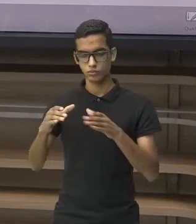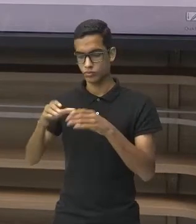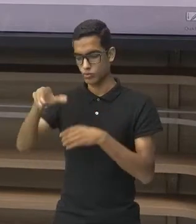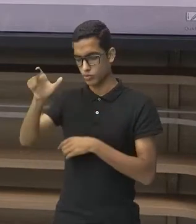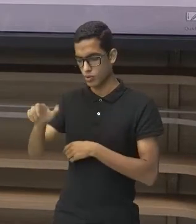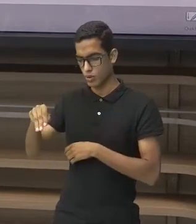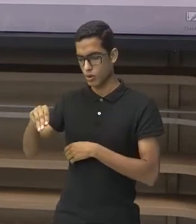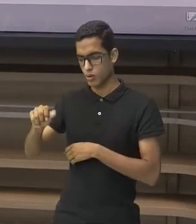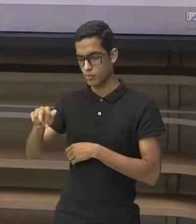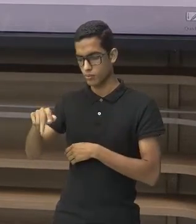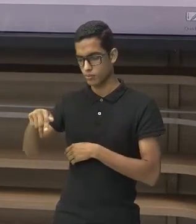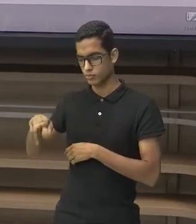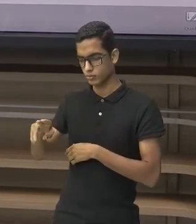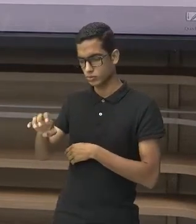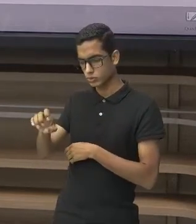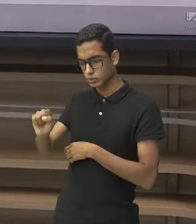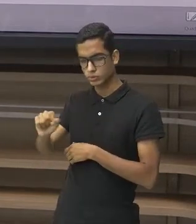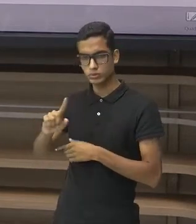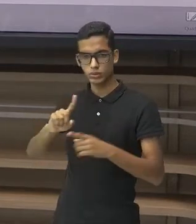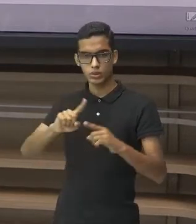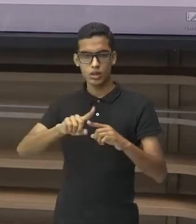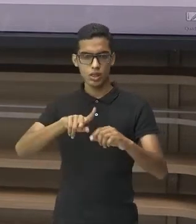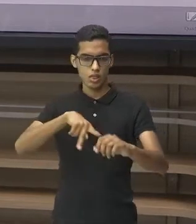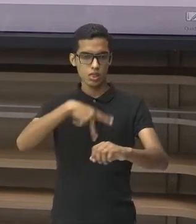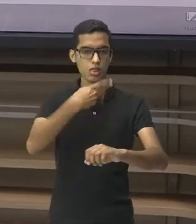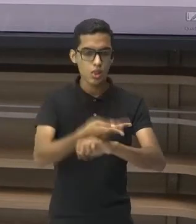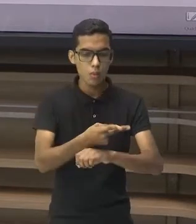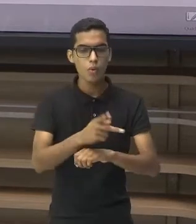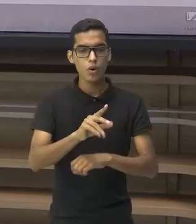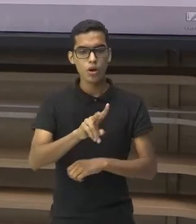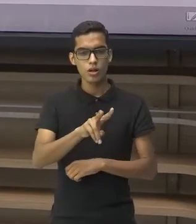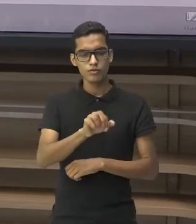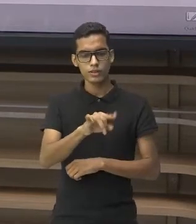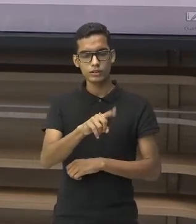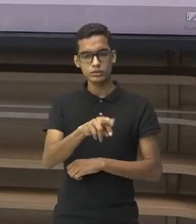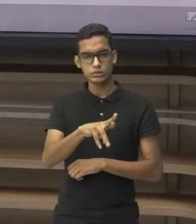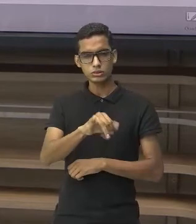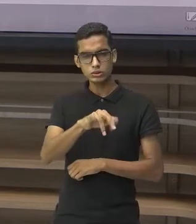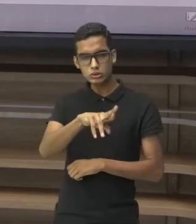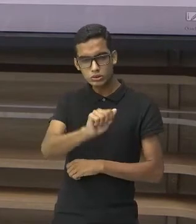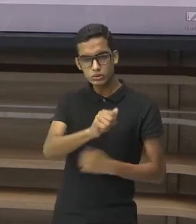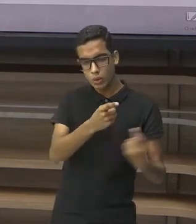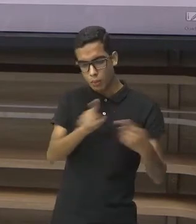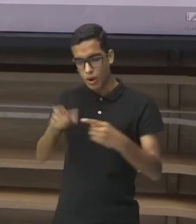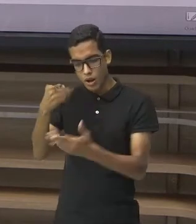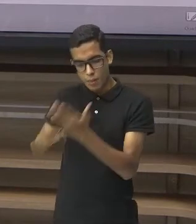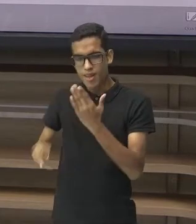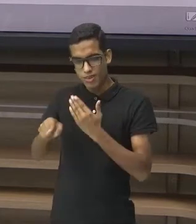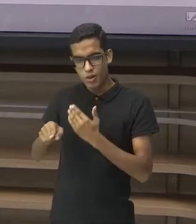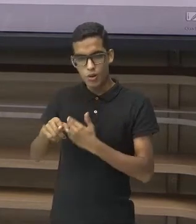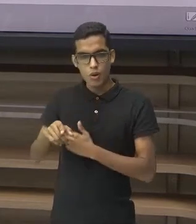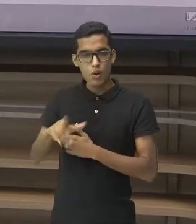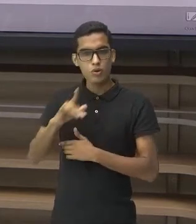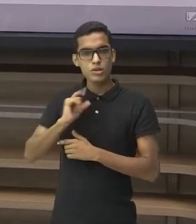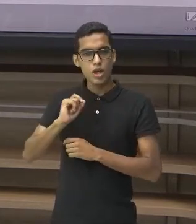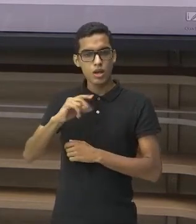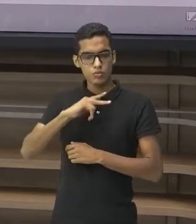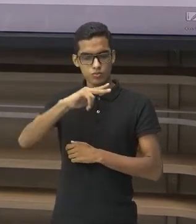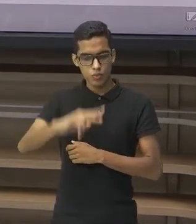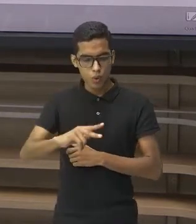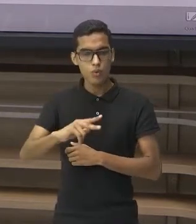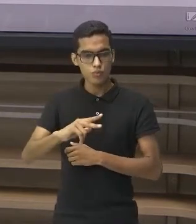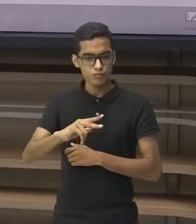e posteriormente com a Viradeira, um período de aportuguesar a região, fazer com que os moldes